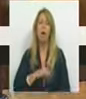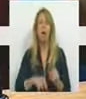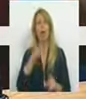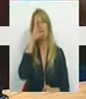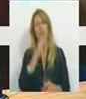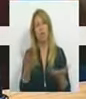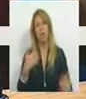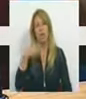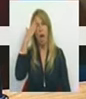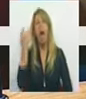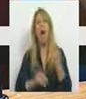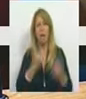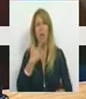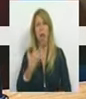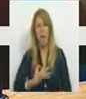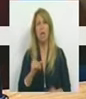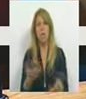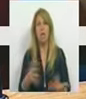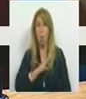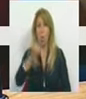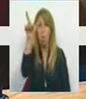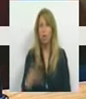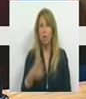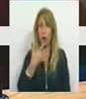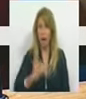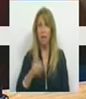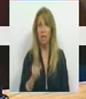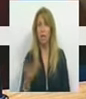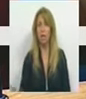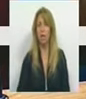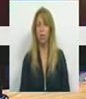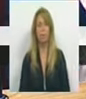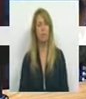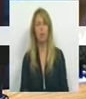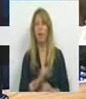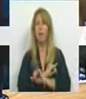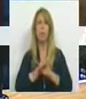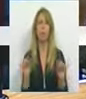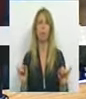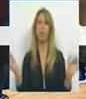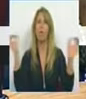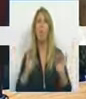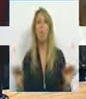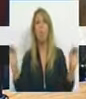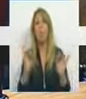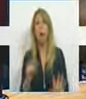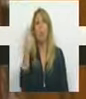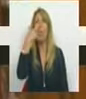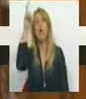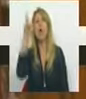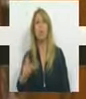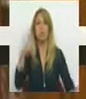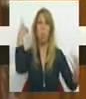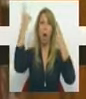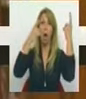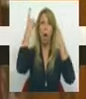nisto? O senhor acredita nisto? Não é possível. Não há alguém que tenha racionalidade no pensamento que